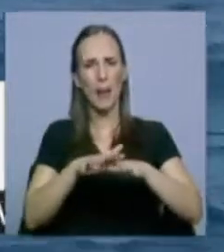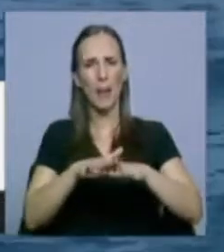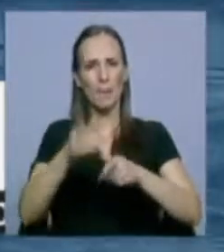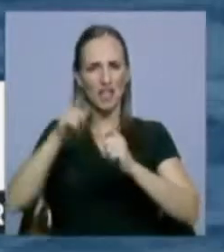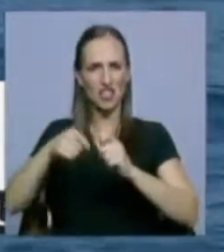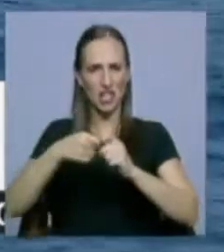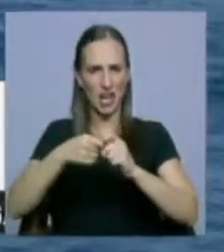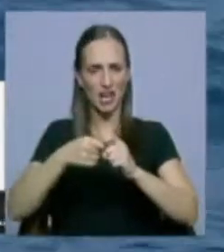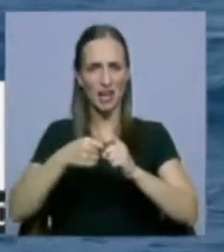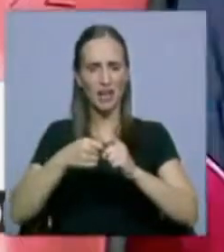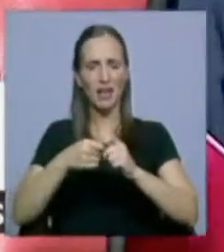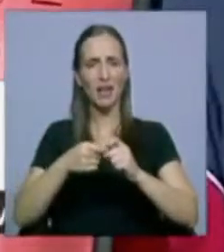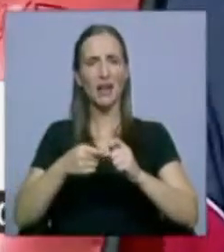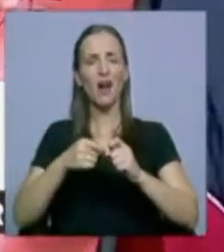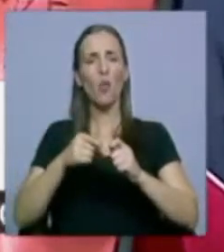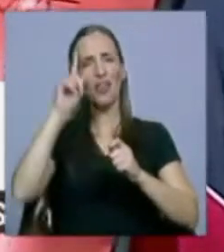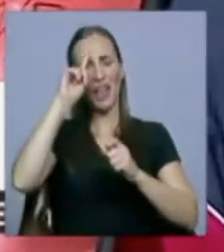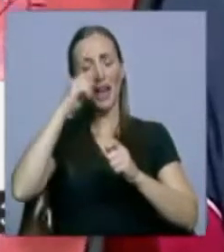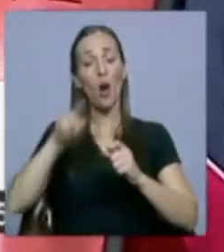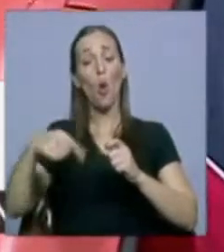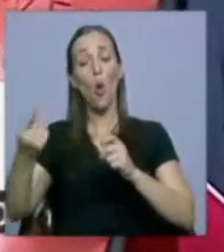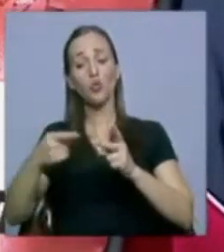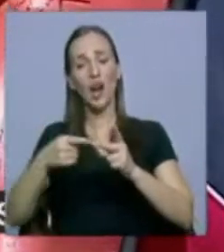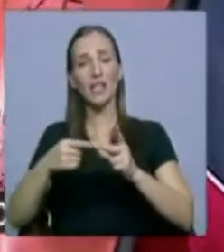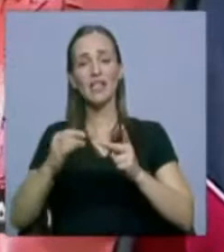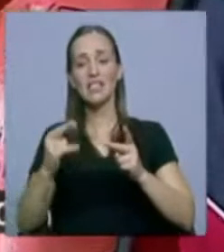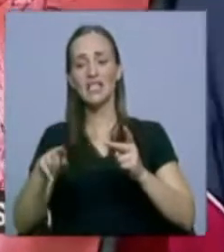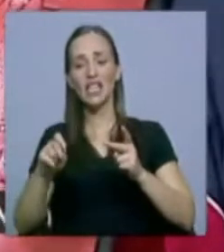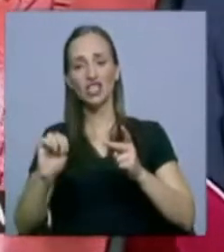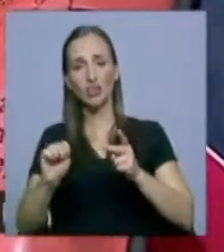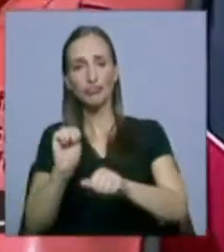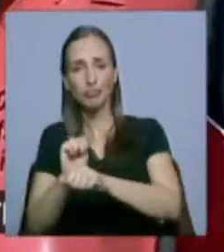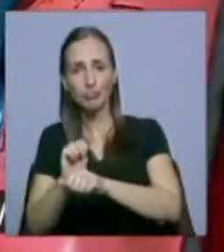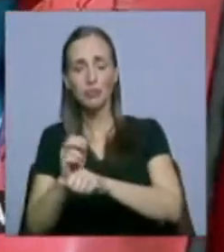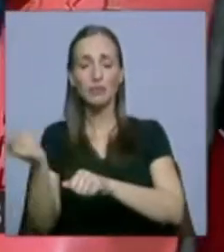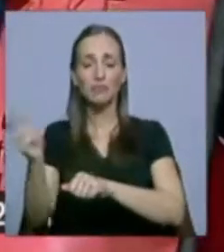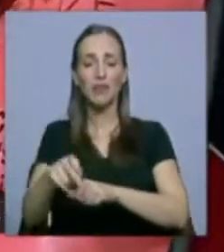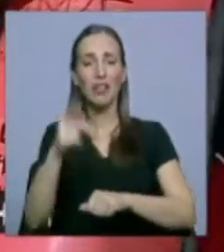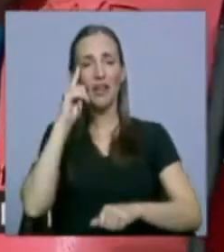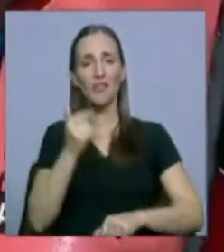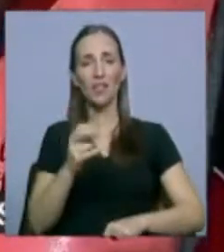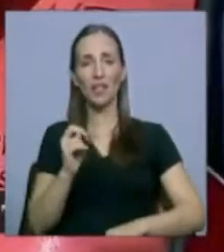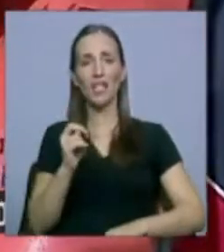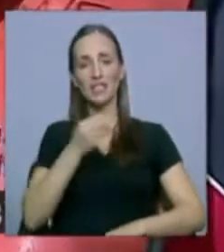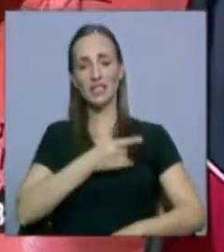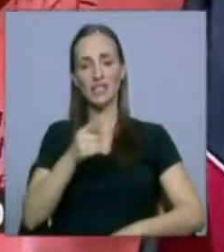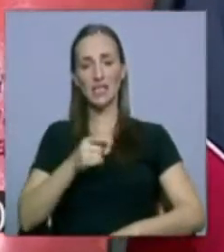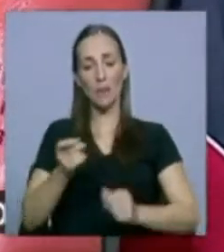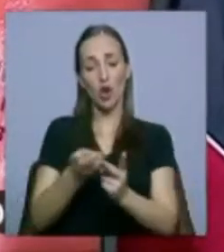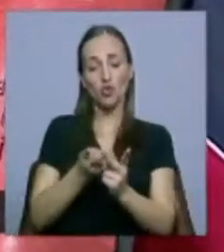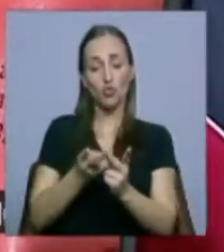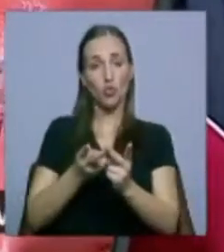à costa num porto de pesca em Sines e chegou-nos a 23 de dezembro. Ambas as tartarugas vão agora com muito mais